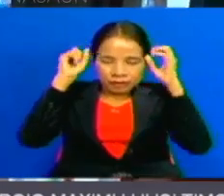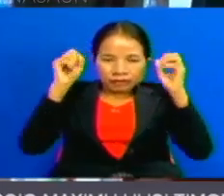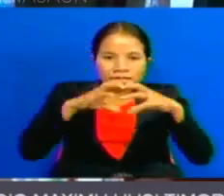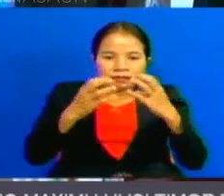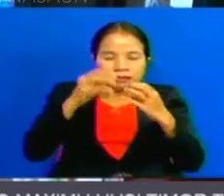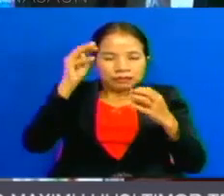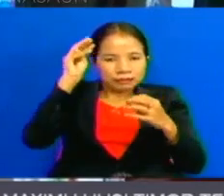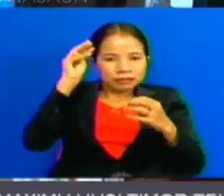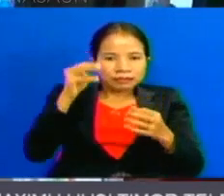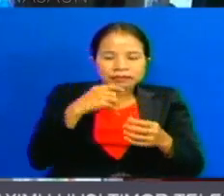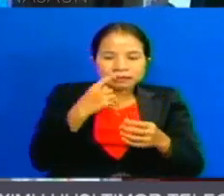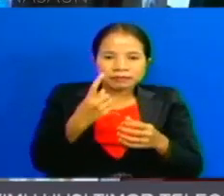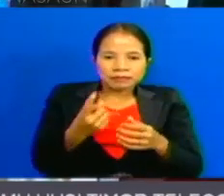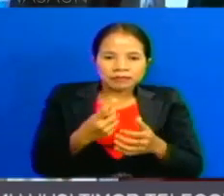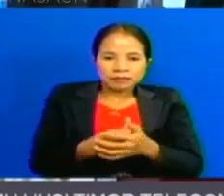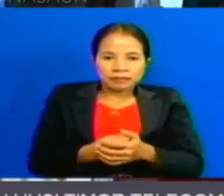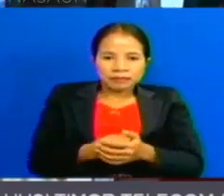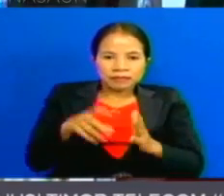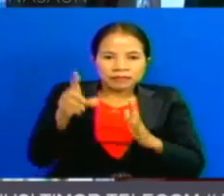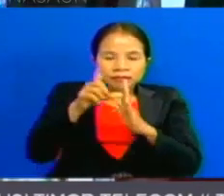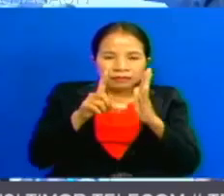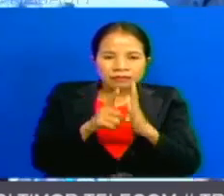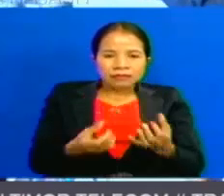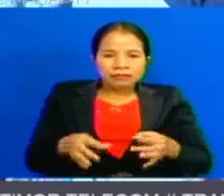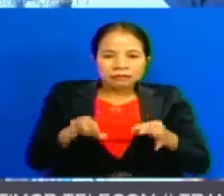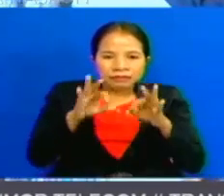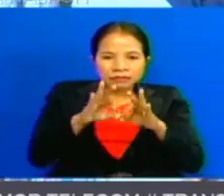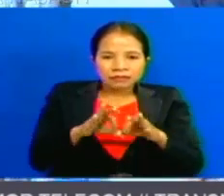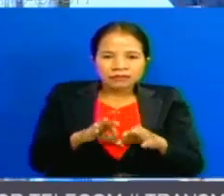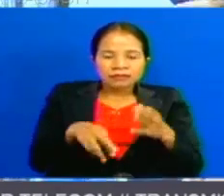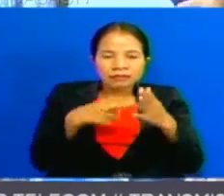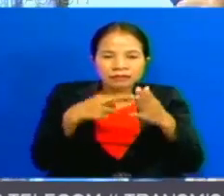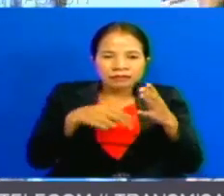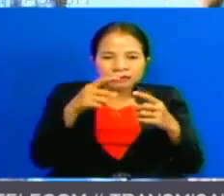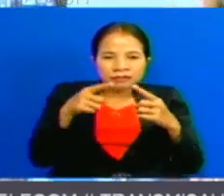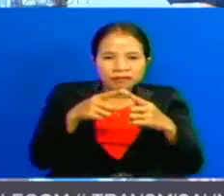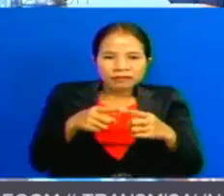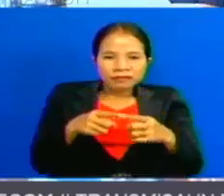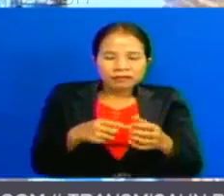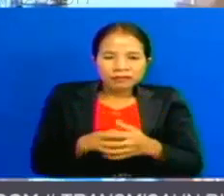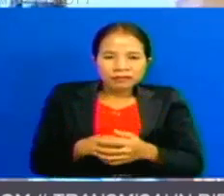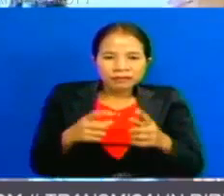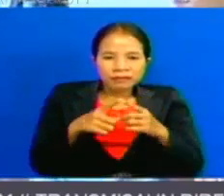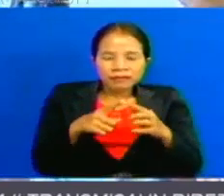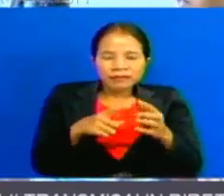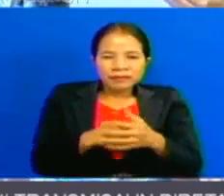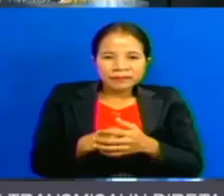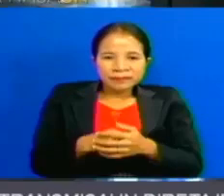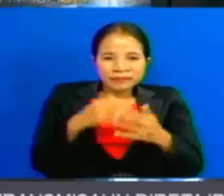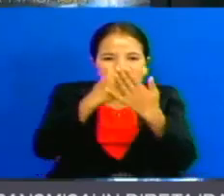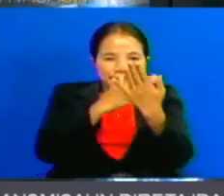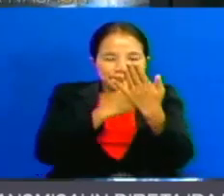Ministro Fidelis Leite Magalhães Teten, decreto-lei né? Importante. Ato regula ou enhira ato desmantela ba plataforma,